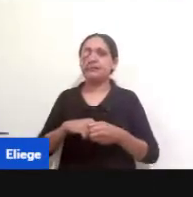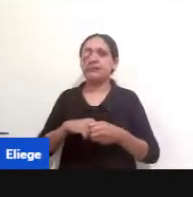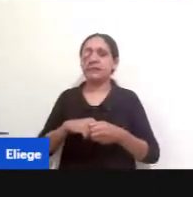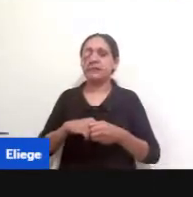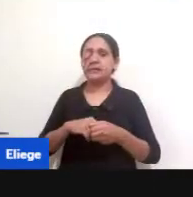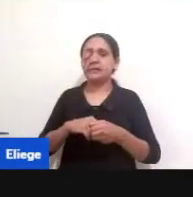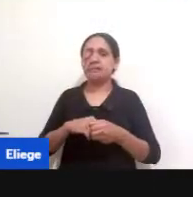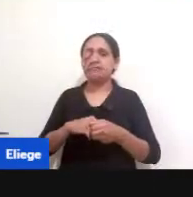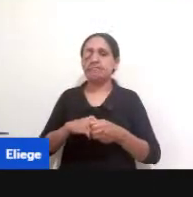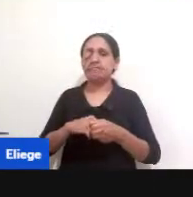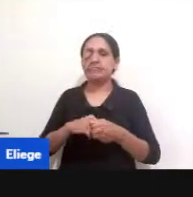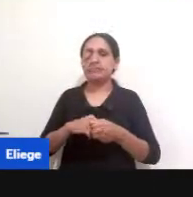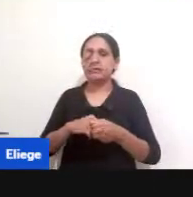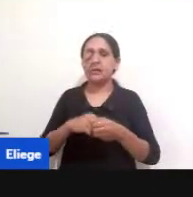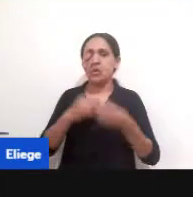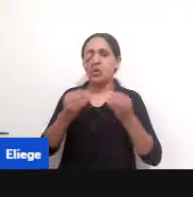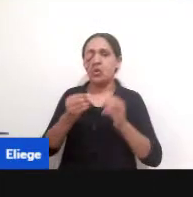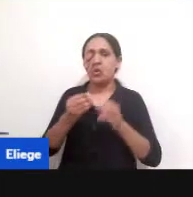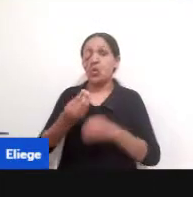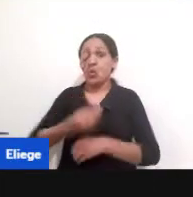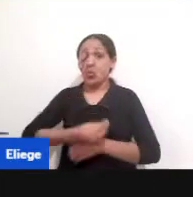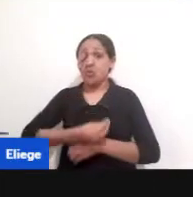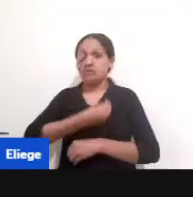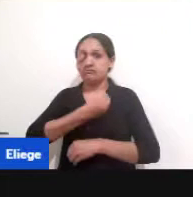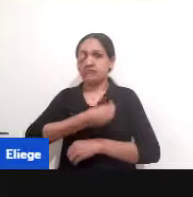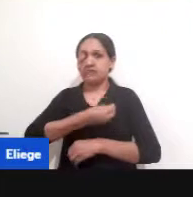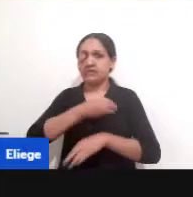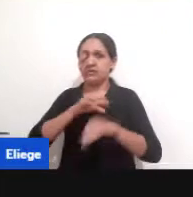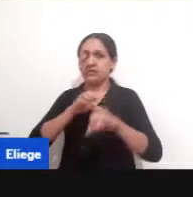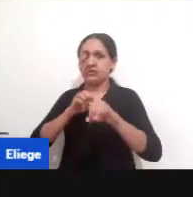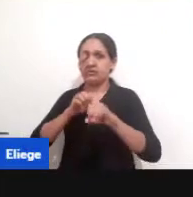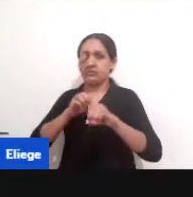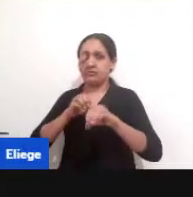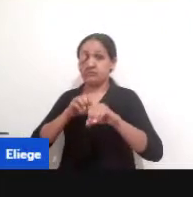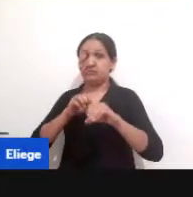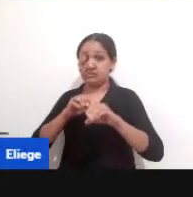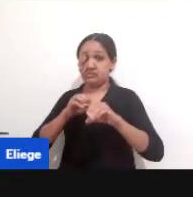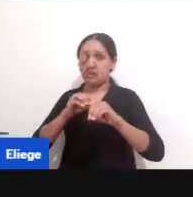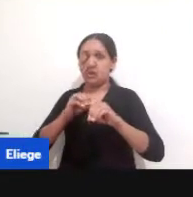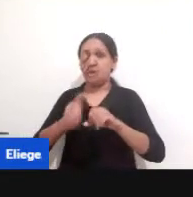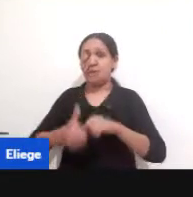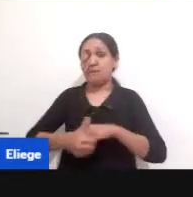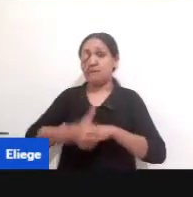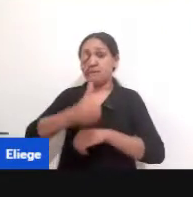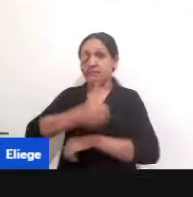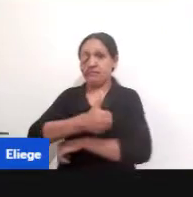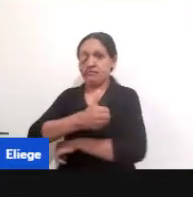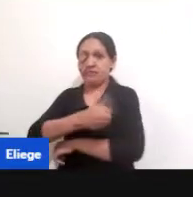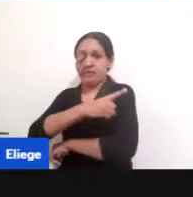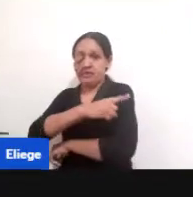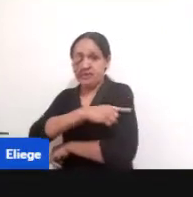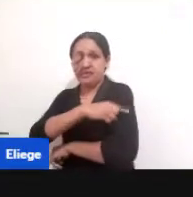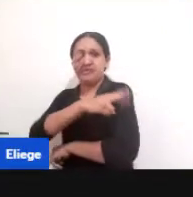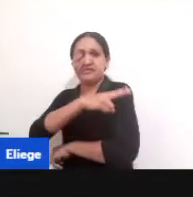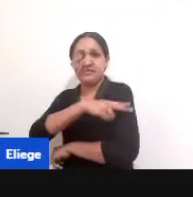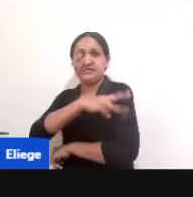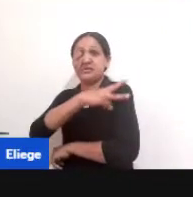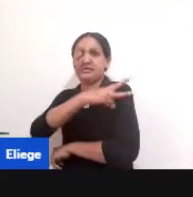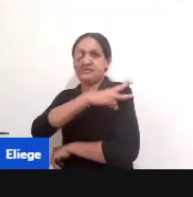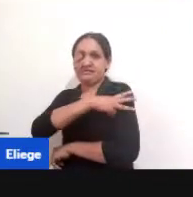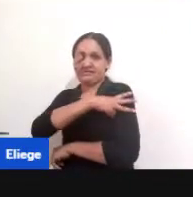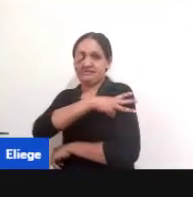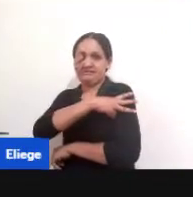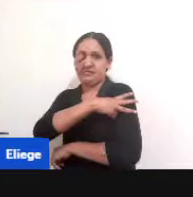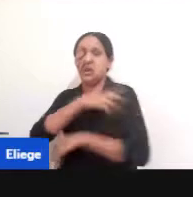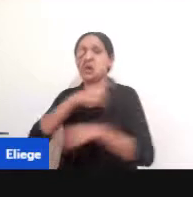referente ao ensino presencial lá do primeiro, segundo e terceiro ano. Por quê? A criança que está